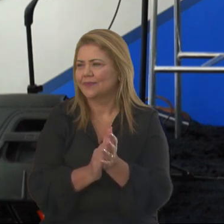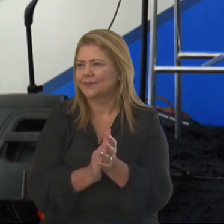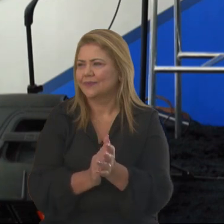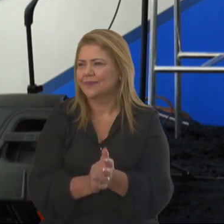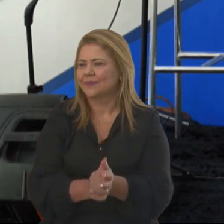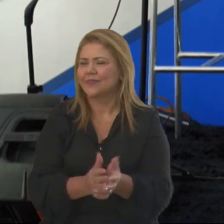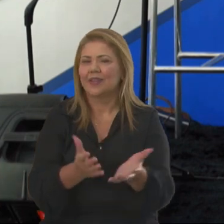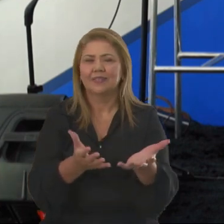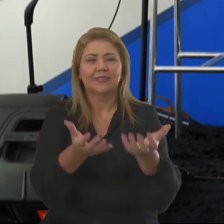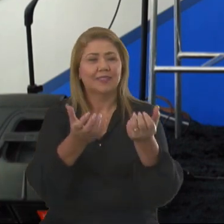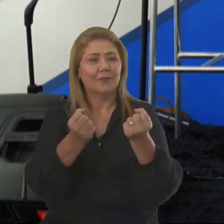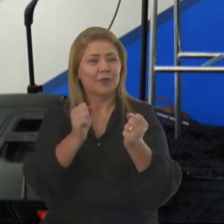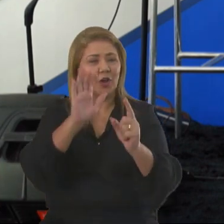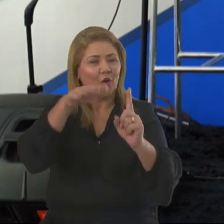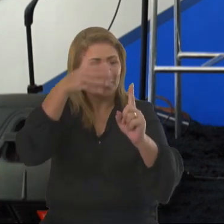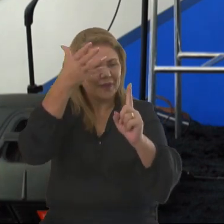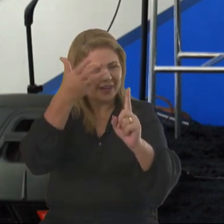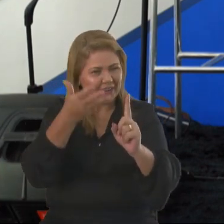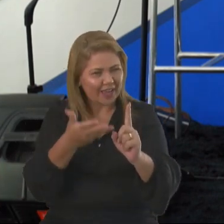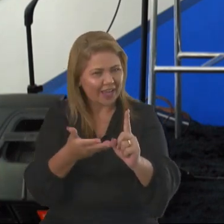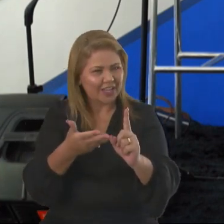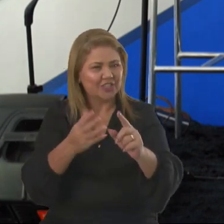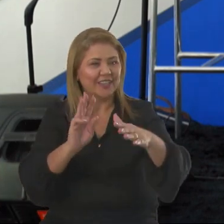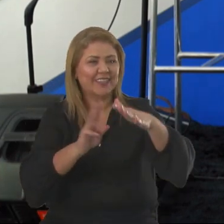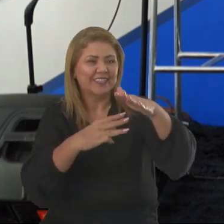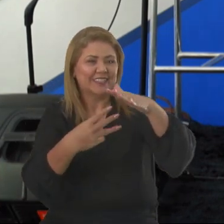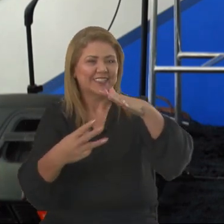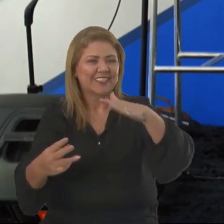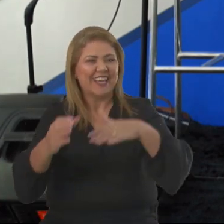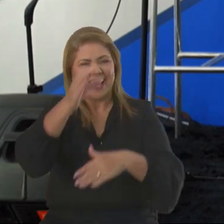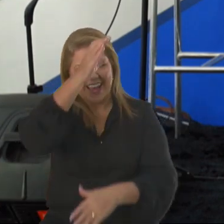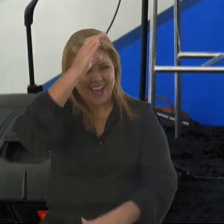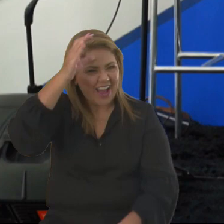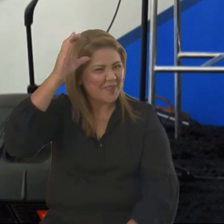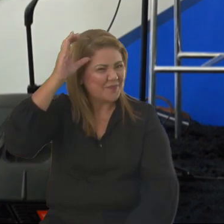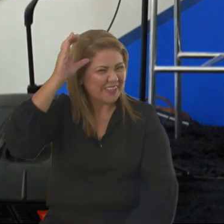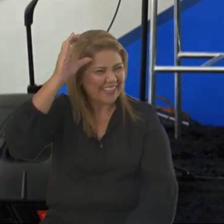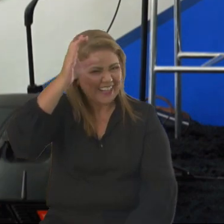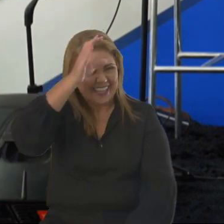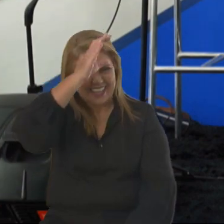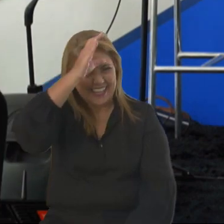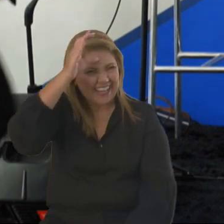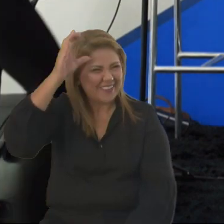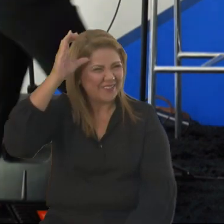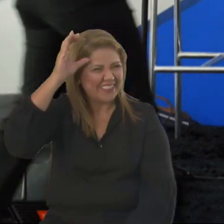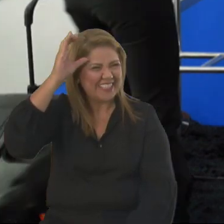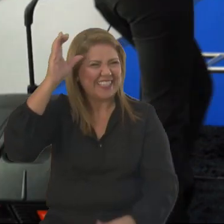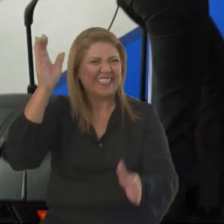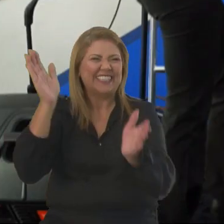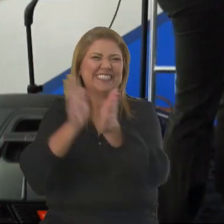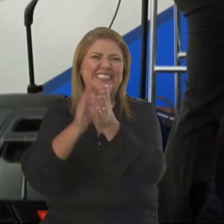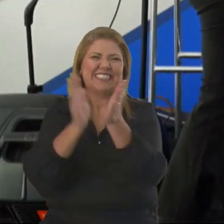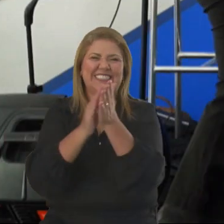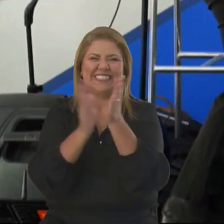Para receber a homenagem, a terceirizada Camila Nogueira da Silva.